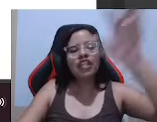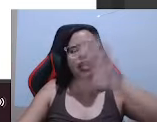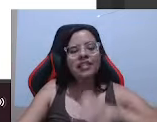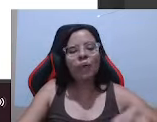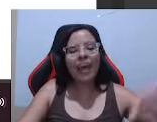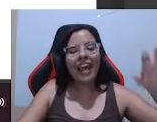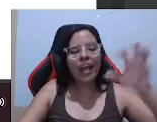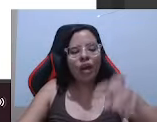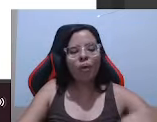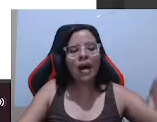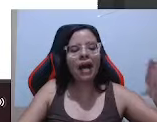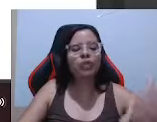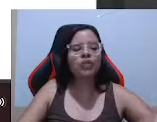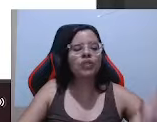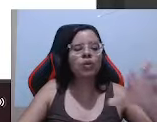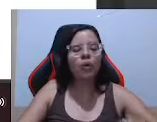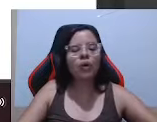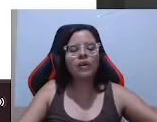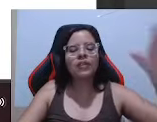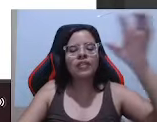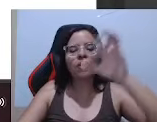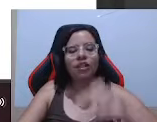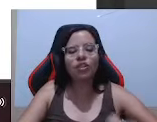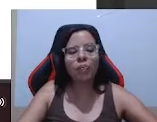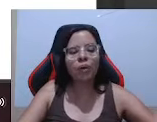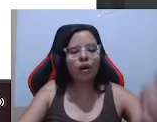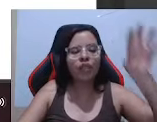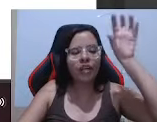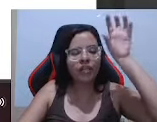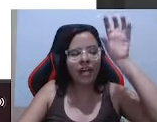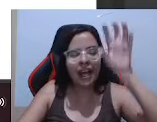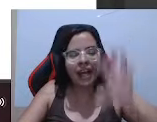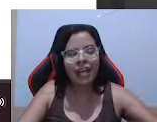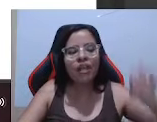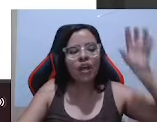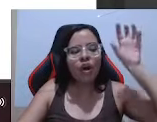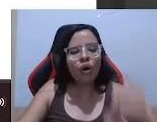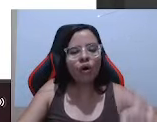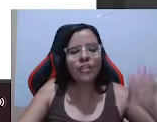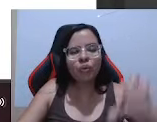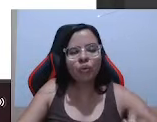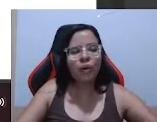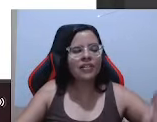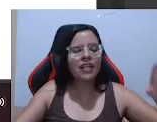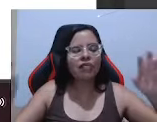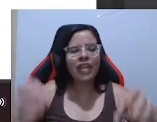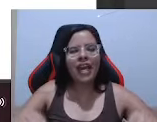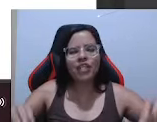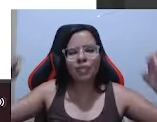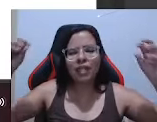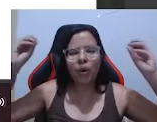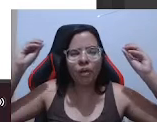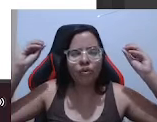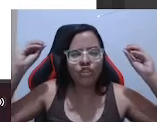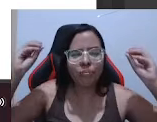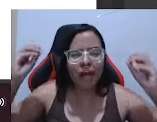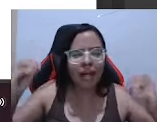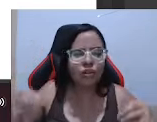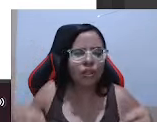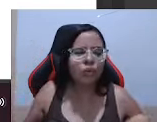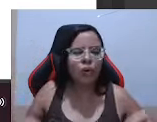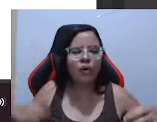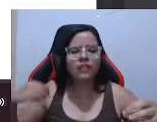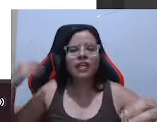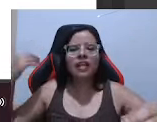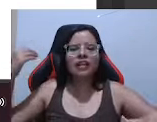Vunesp, já estão englobados nos autores. Então, lá na sua prova, o que que vai cair? Os autores. E a Vunesp está cobrando